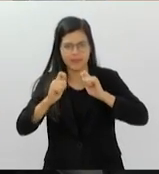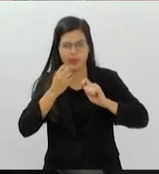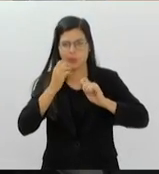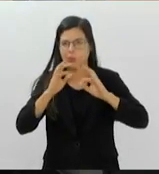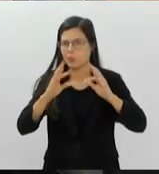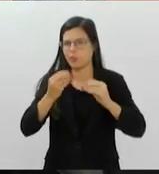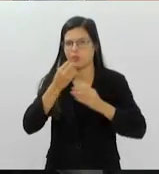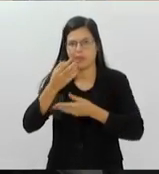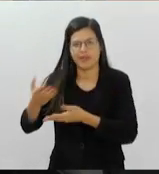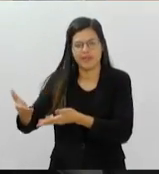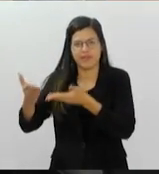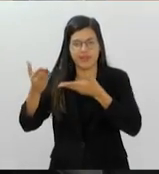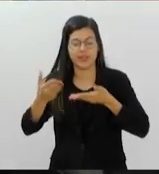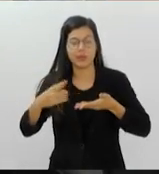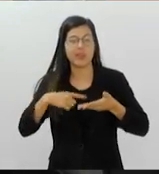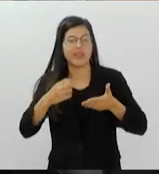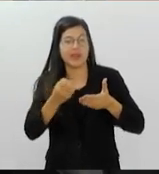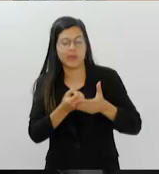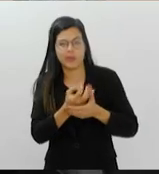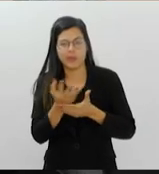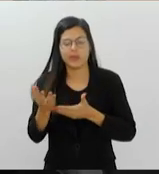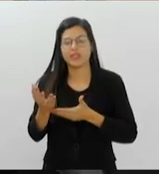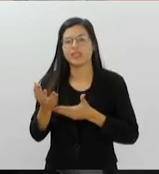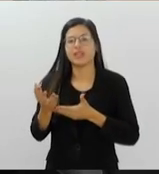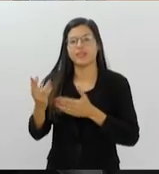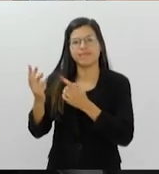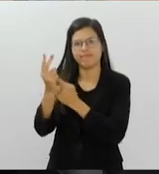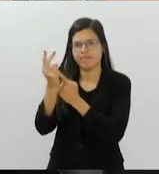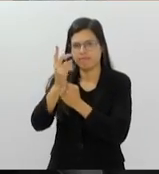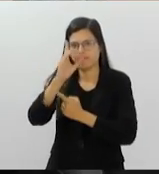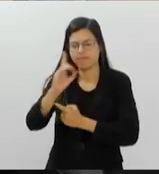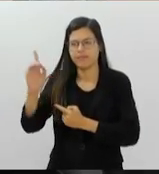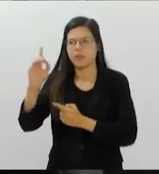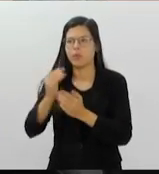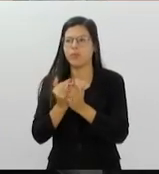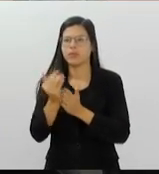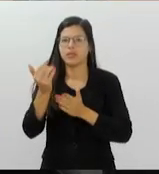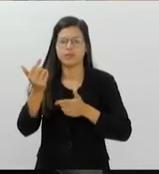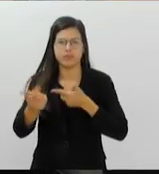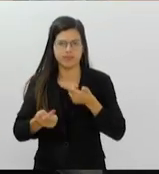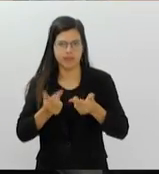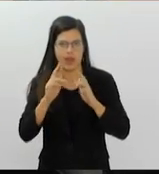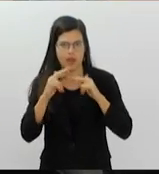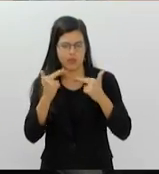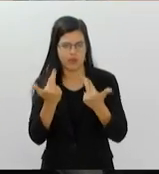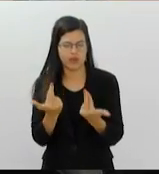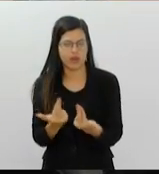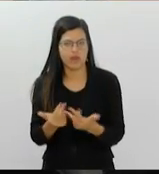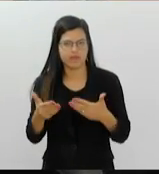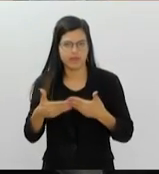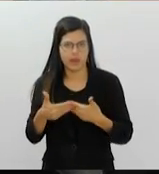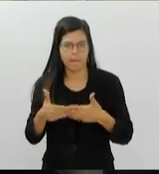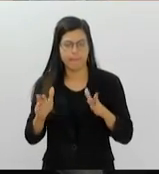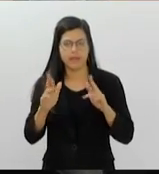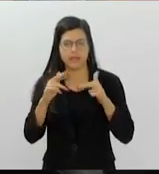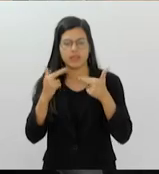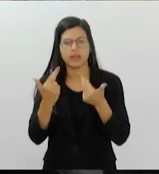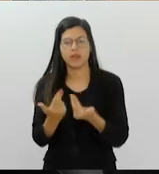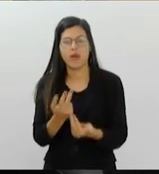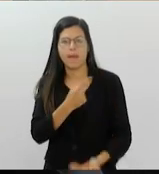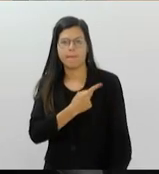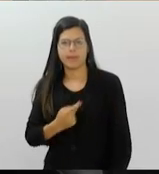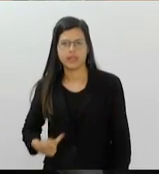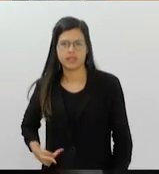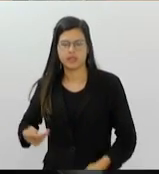bem-vindos. Havendo o número legal sobre a proteção de Deus, iniciamos nossos trabalhos. Está aberta a sessão. A